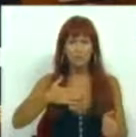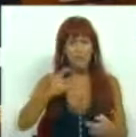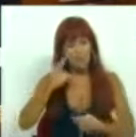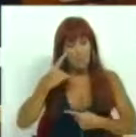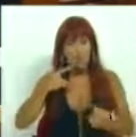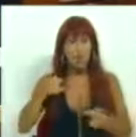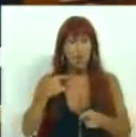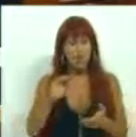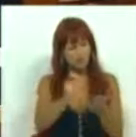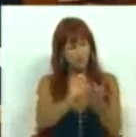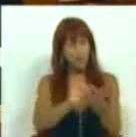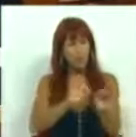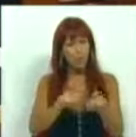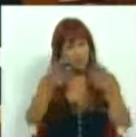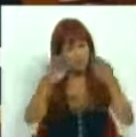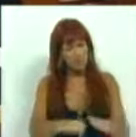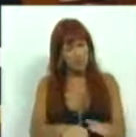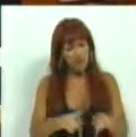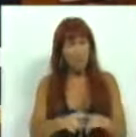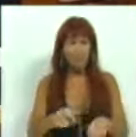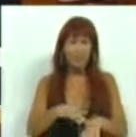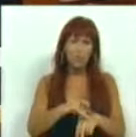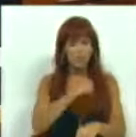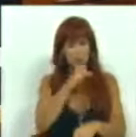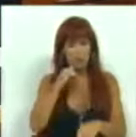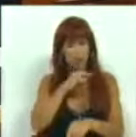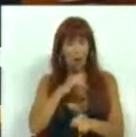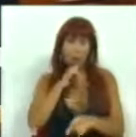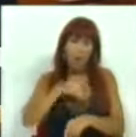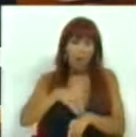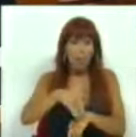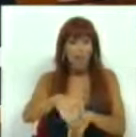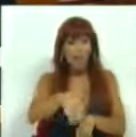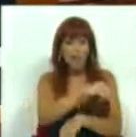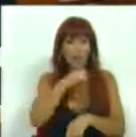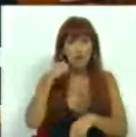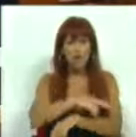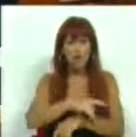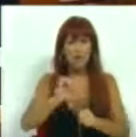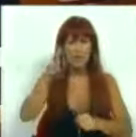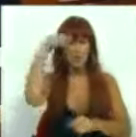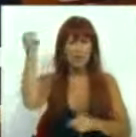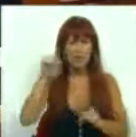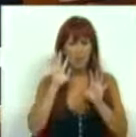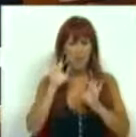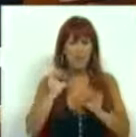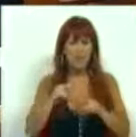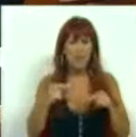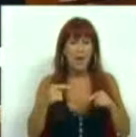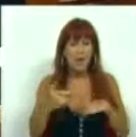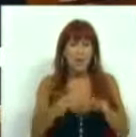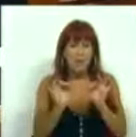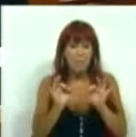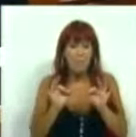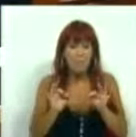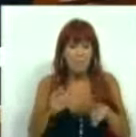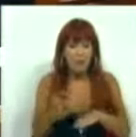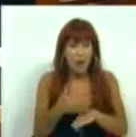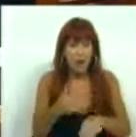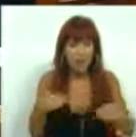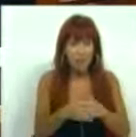se mostrem indicados para minorar a doença de que sofre ou de que pode vir a sofrer, sem se esquecer os cuidados paliativos adequados